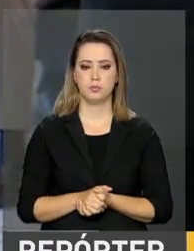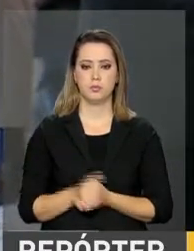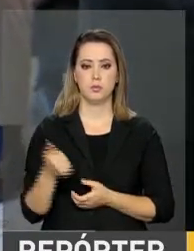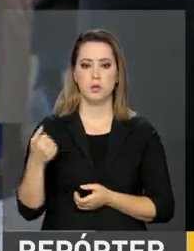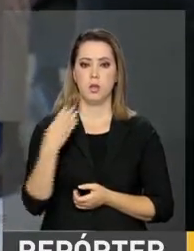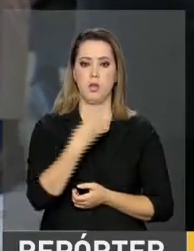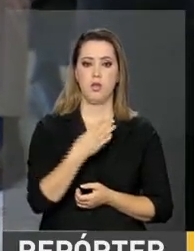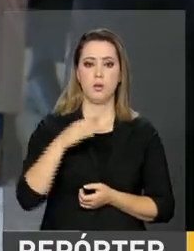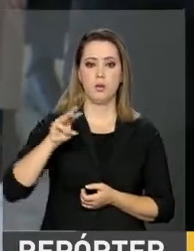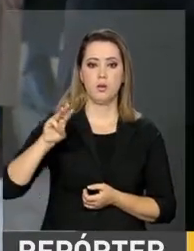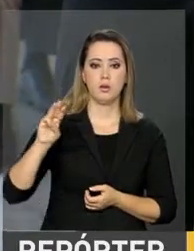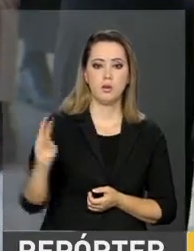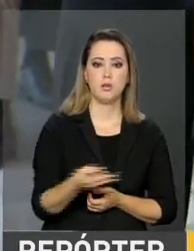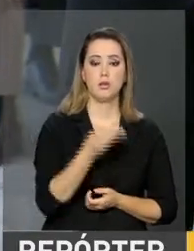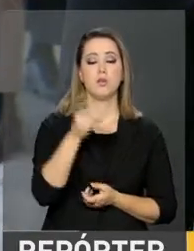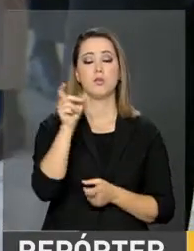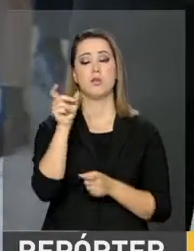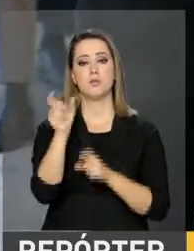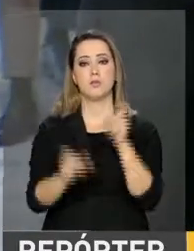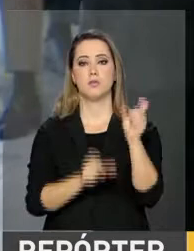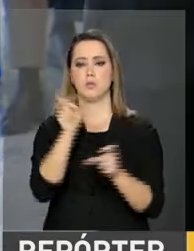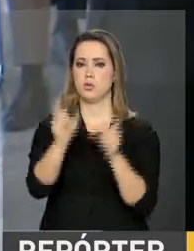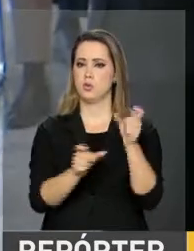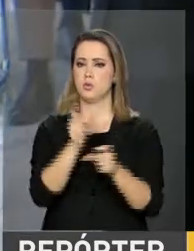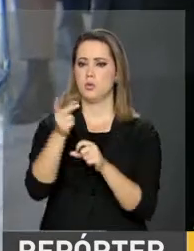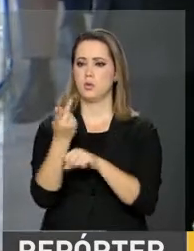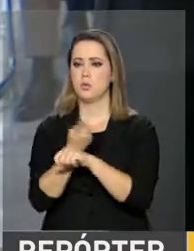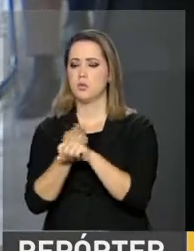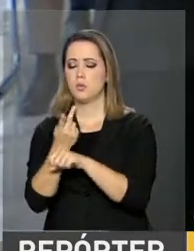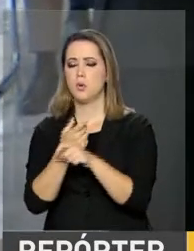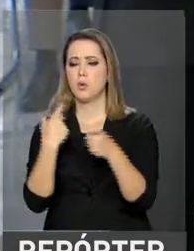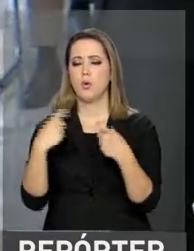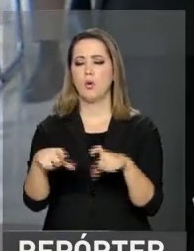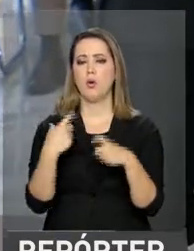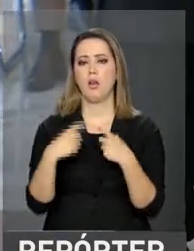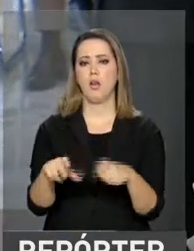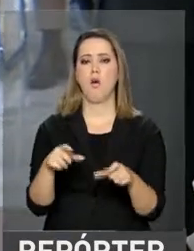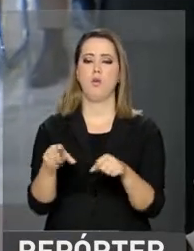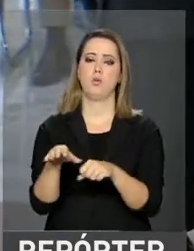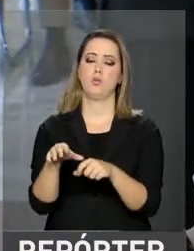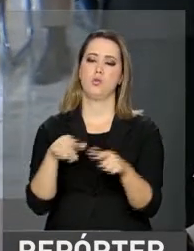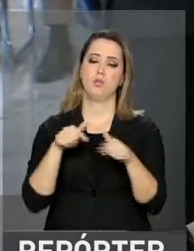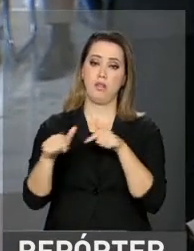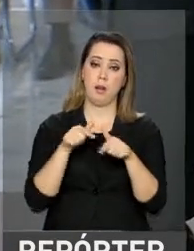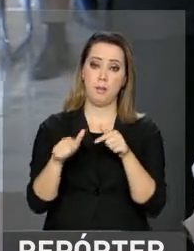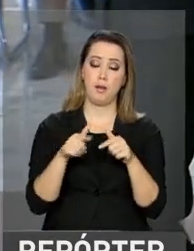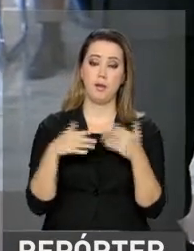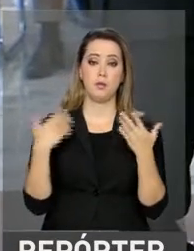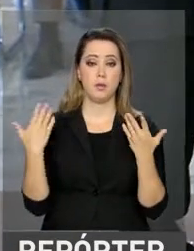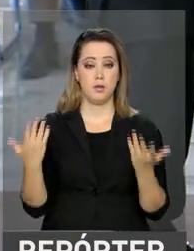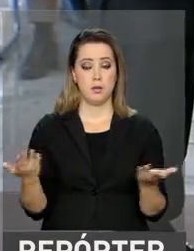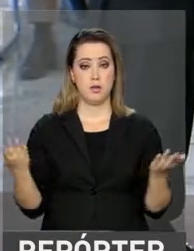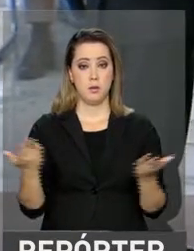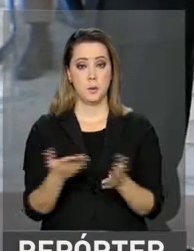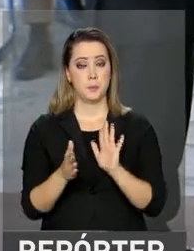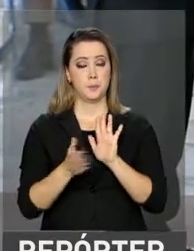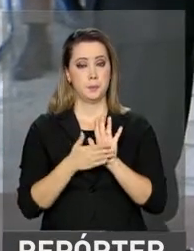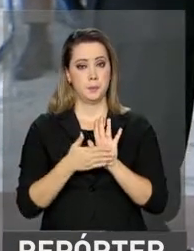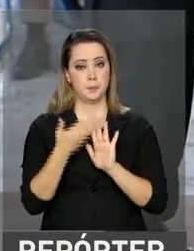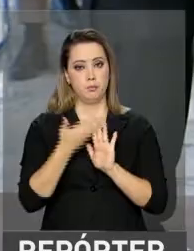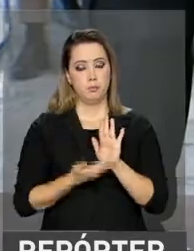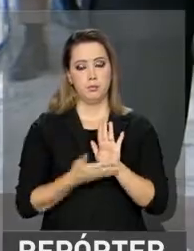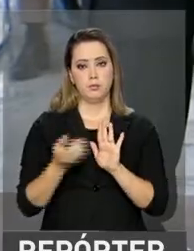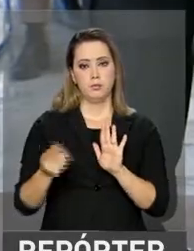estão desesperado buscando por um endereço para trabalhar ea proposta vem para criar um ambiente